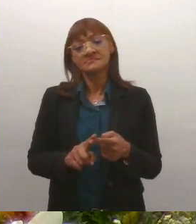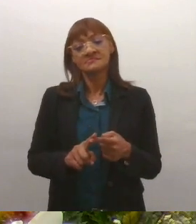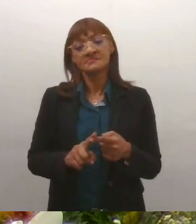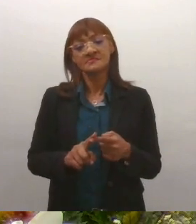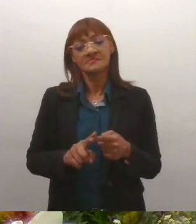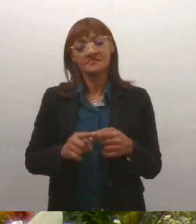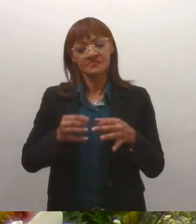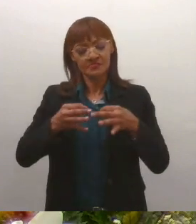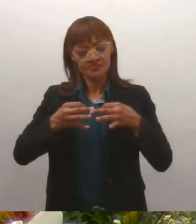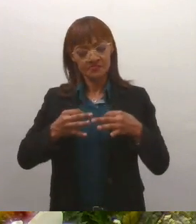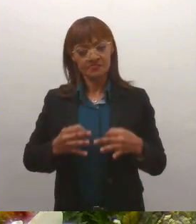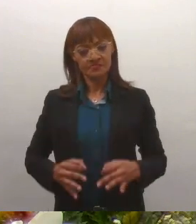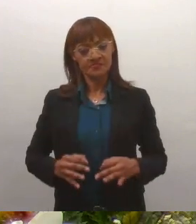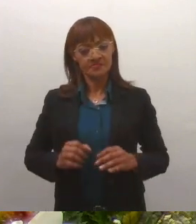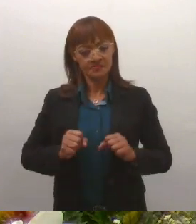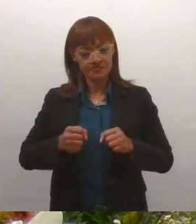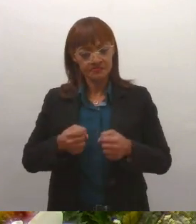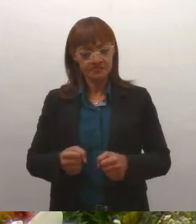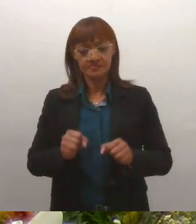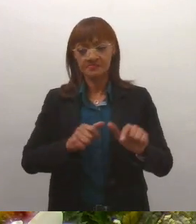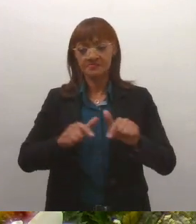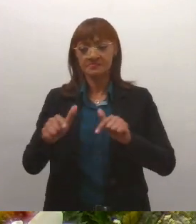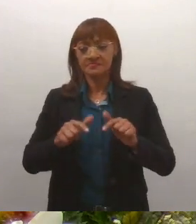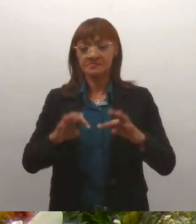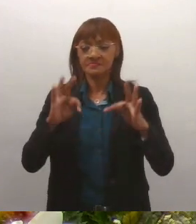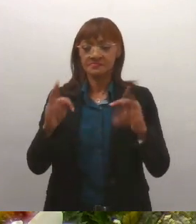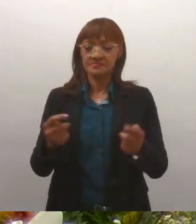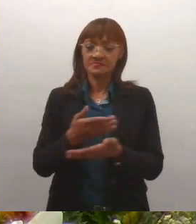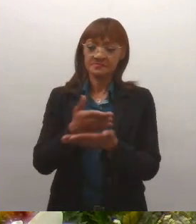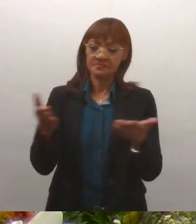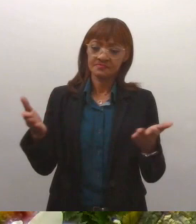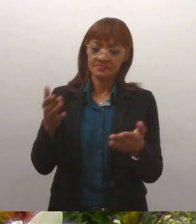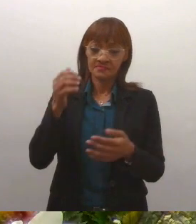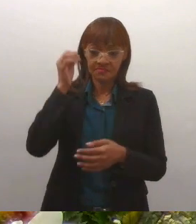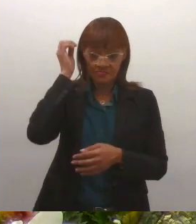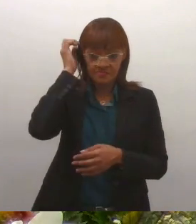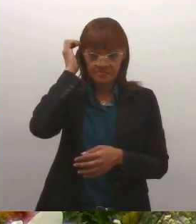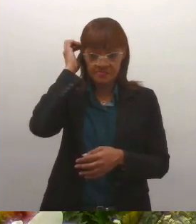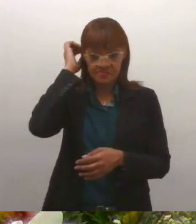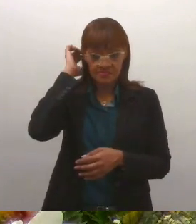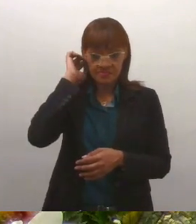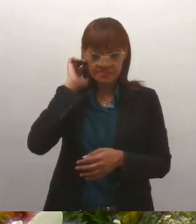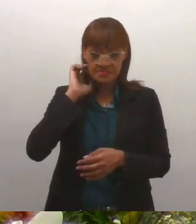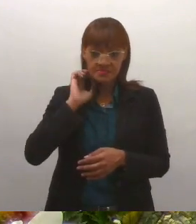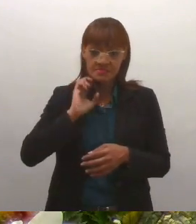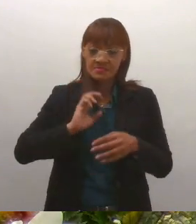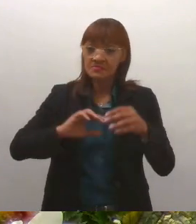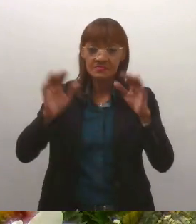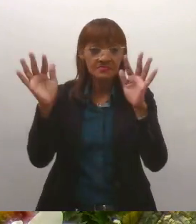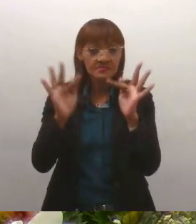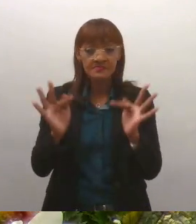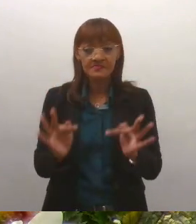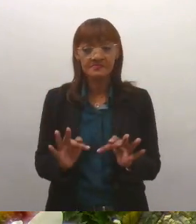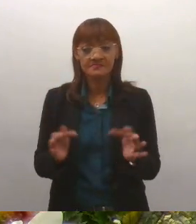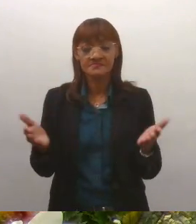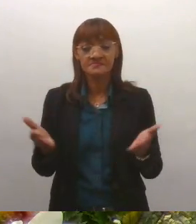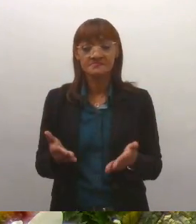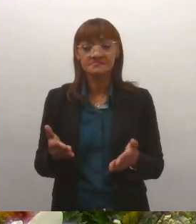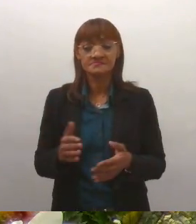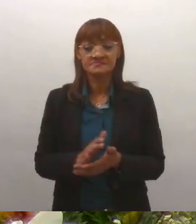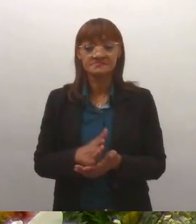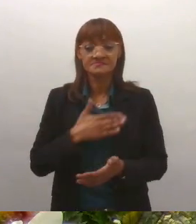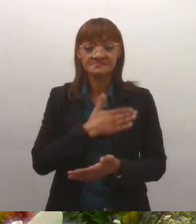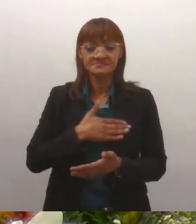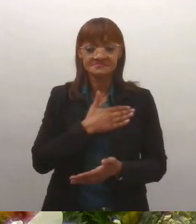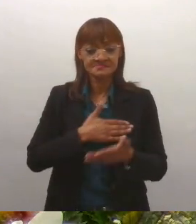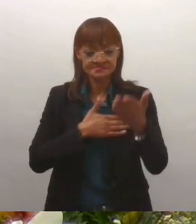todos. Então, eu estou muito feliz de receber essa comenta. Estou vendo aqui também meu querido Luiz Roberto, grande